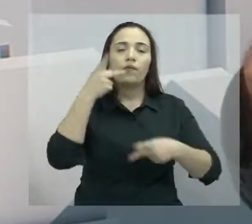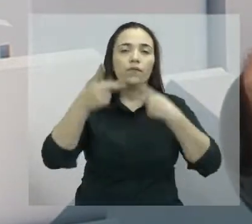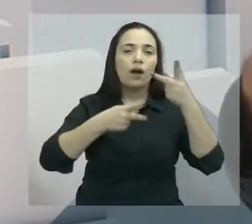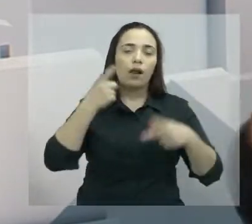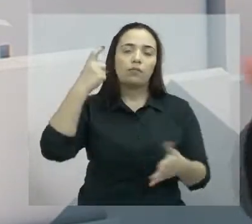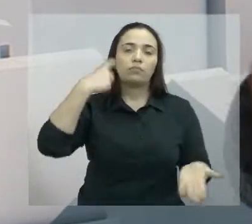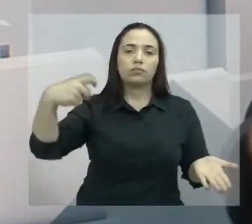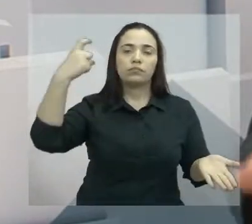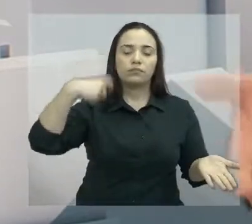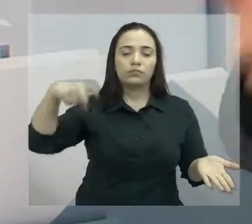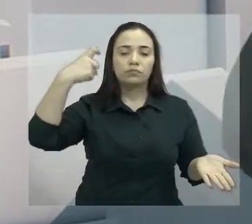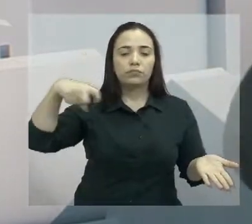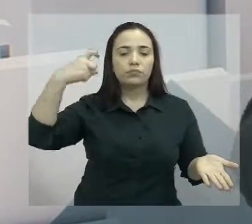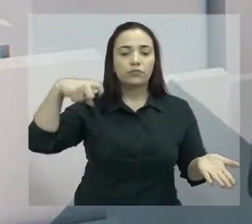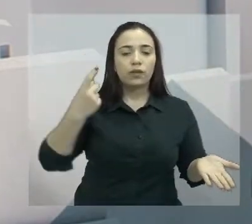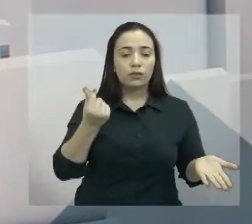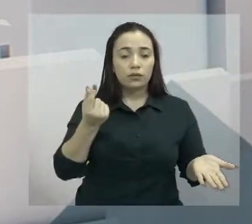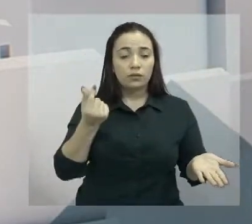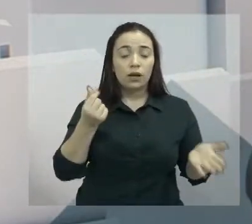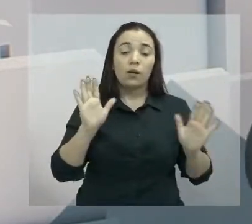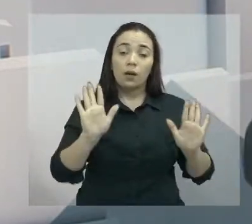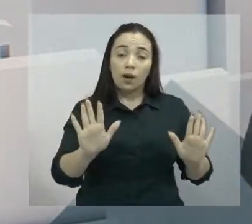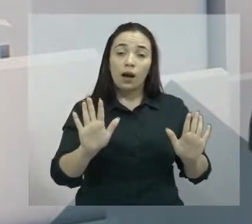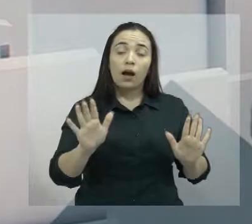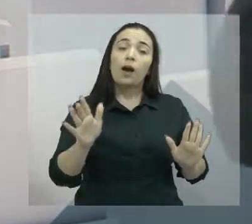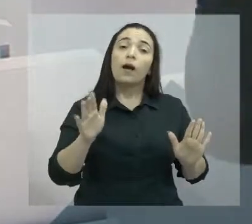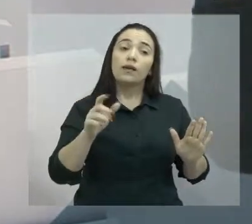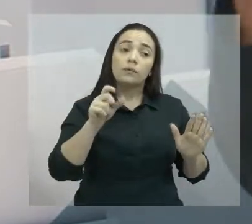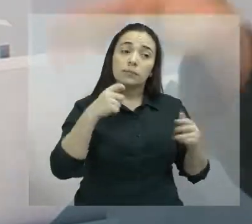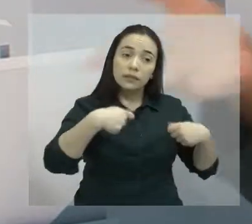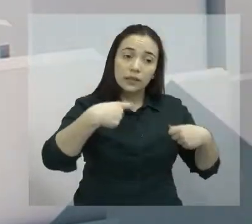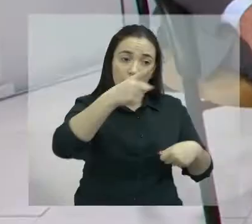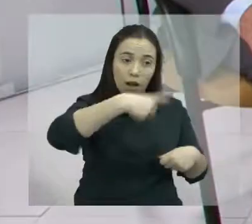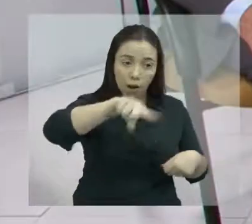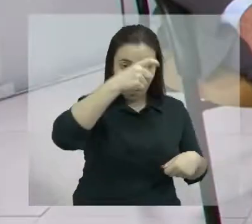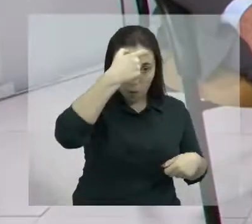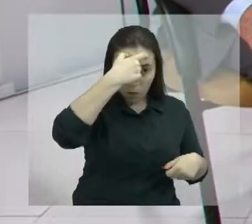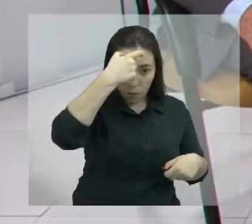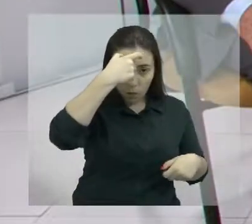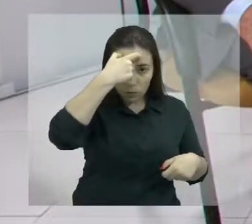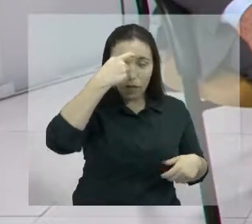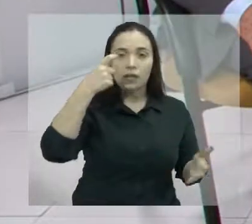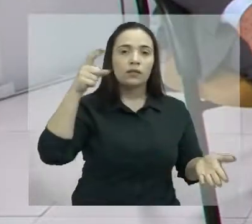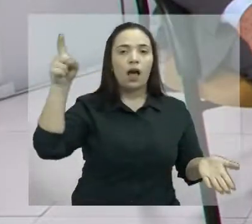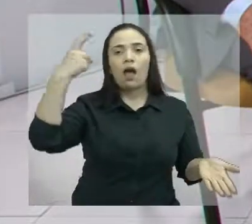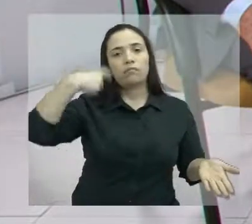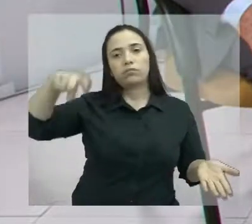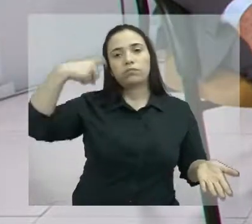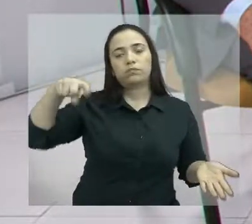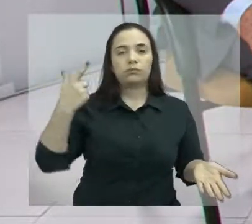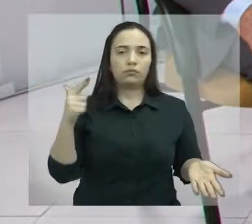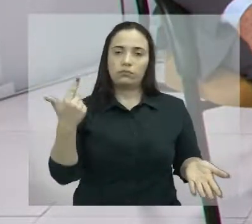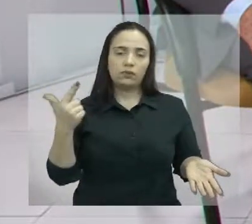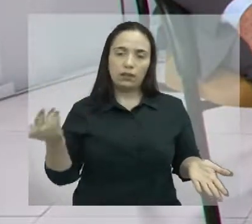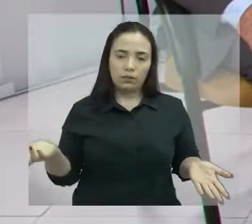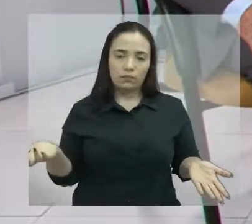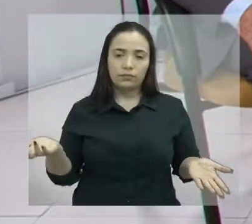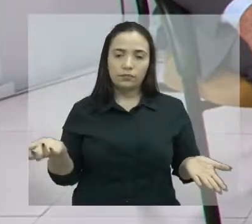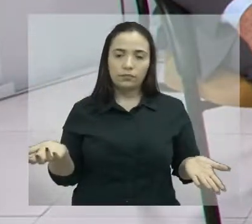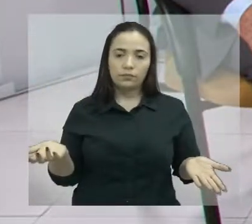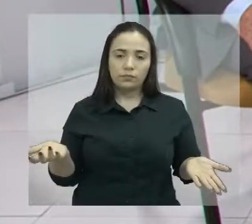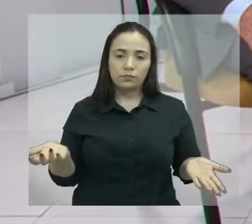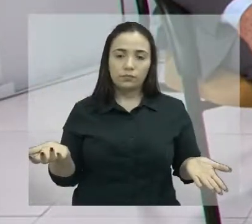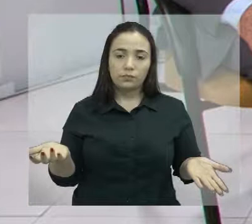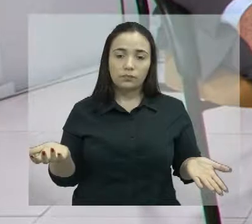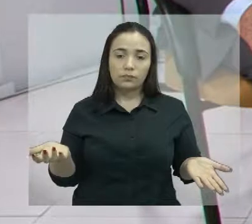toda indústria é alimentada por matéria-prima. E a matéria-prima dessa indústria da multa, como dizem, a matéria-prima quem